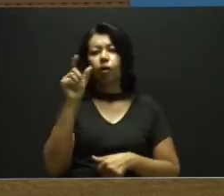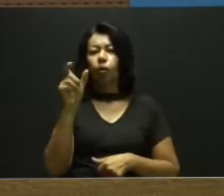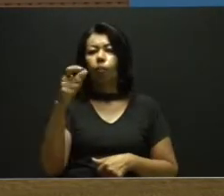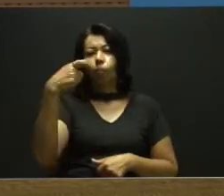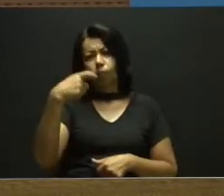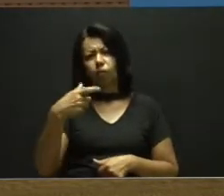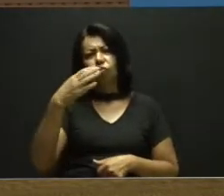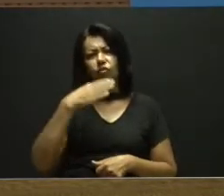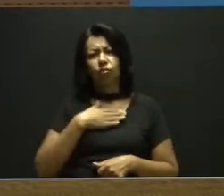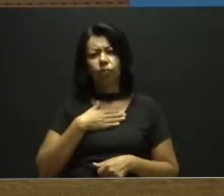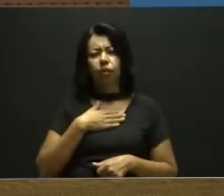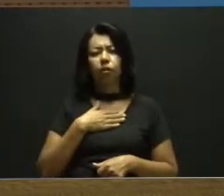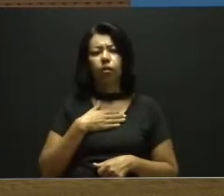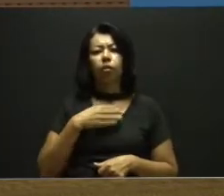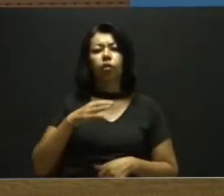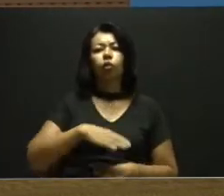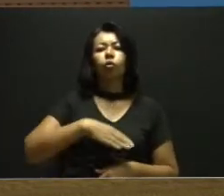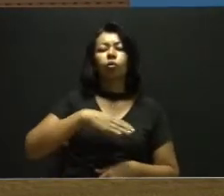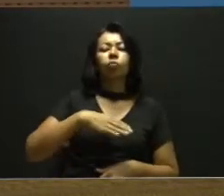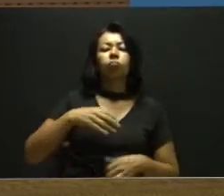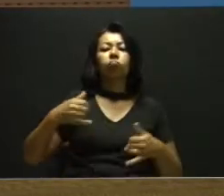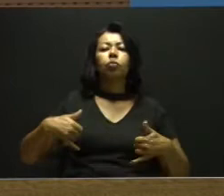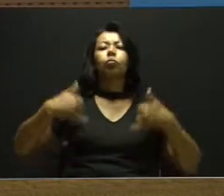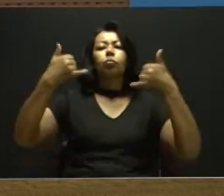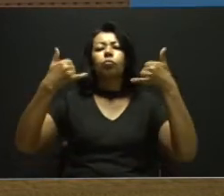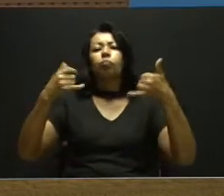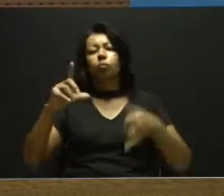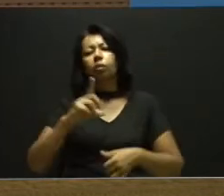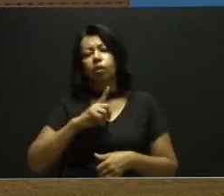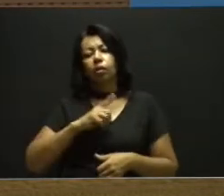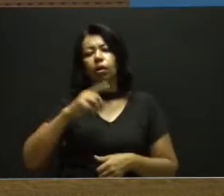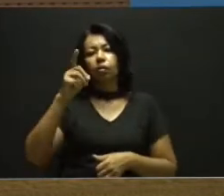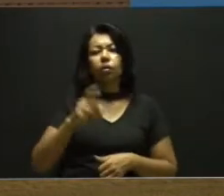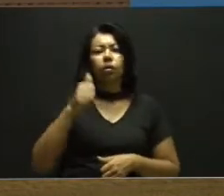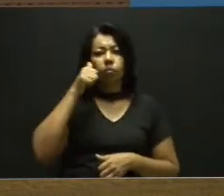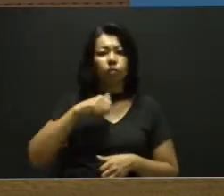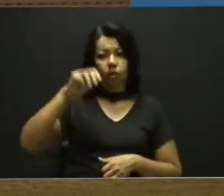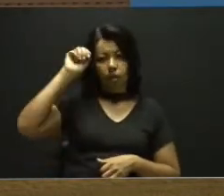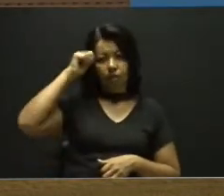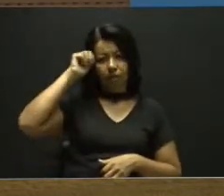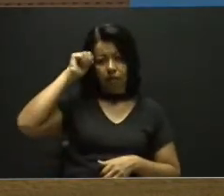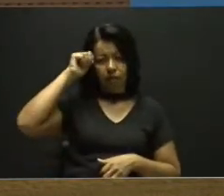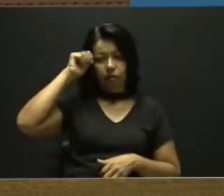e do orgulho que eu tenho em ser negra